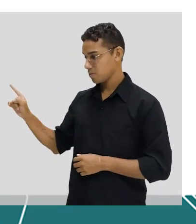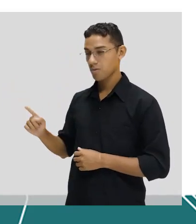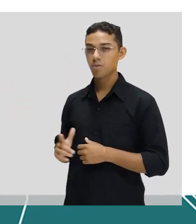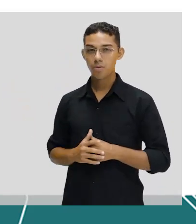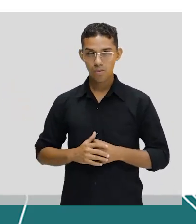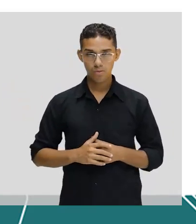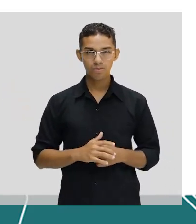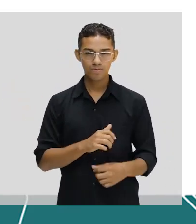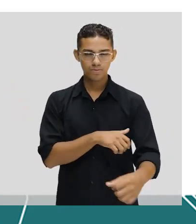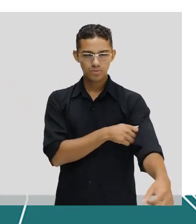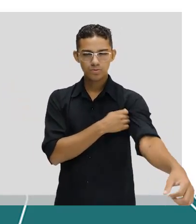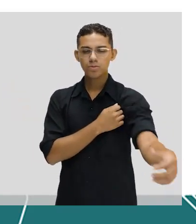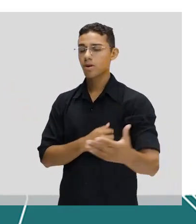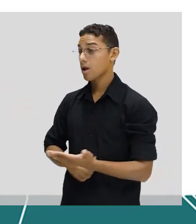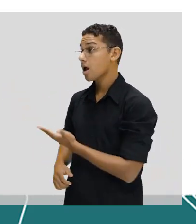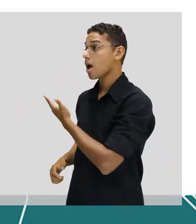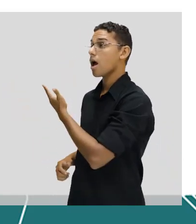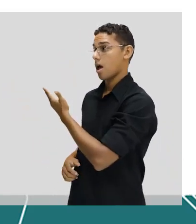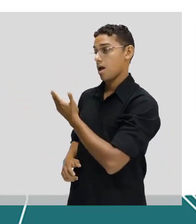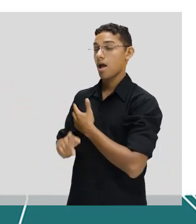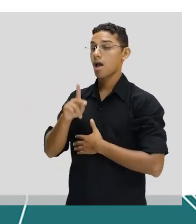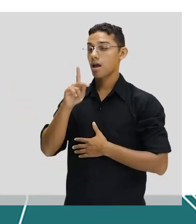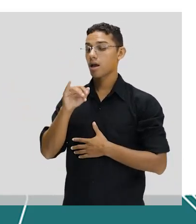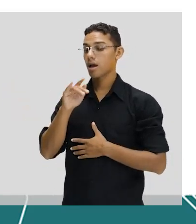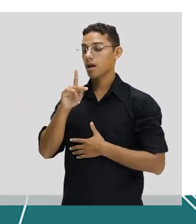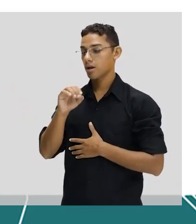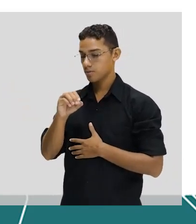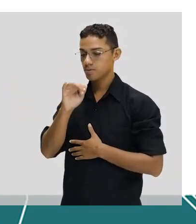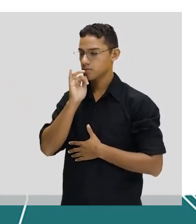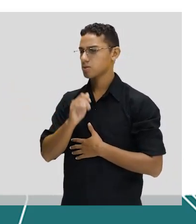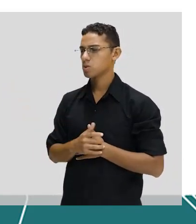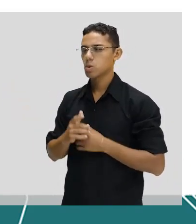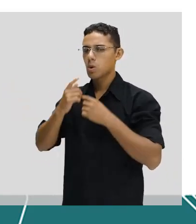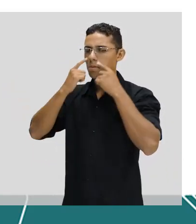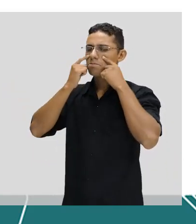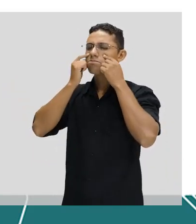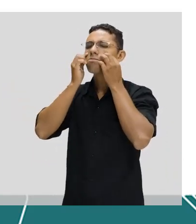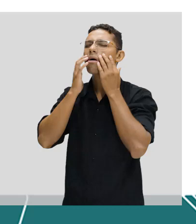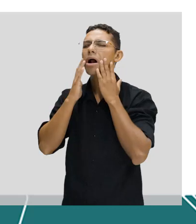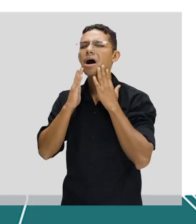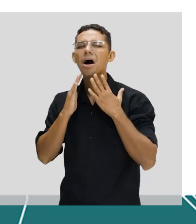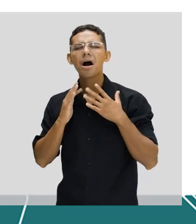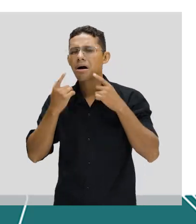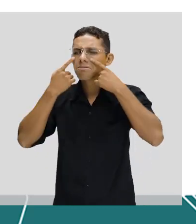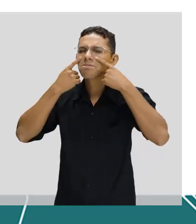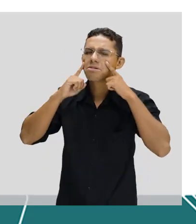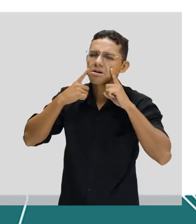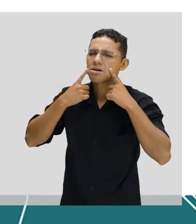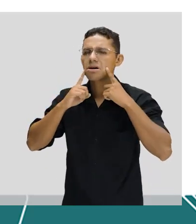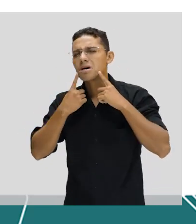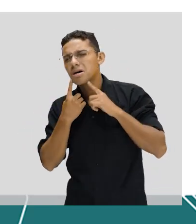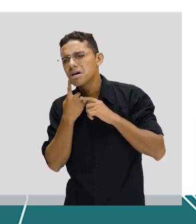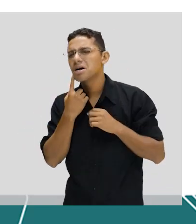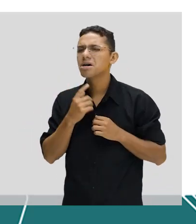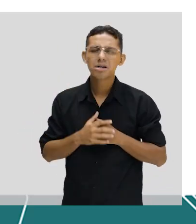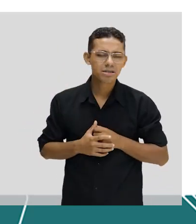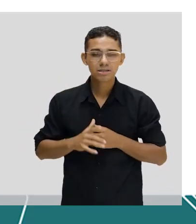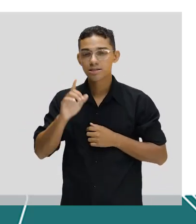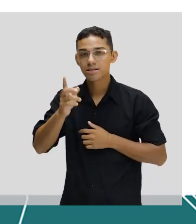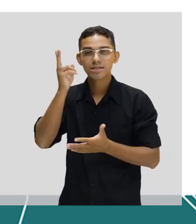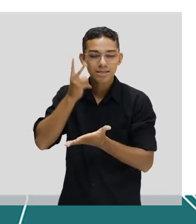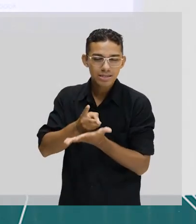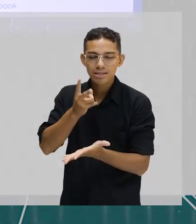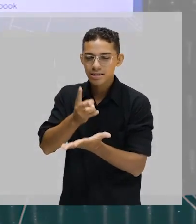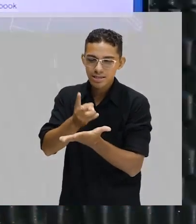o Kiko, ele tá ali chorando, né? São cenas que se repetem, a gente já sabe o acontecimento, porque são cenas que são